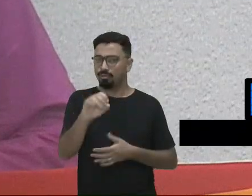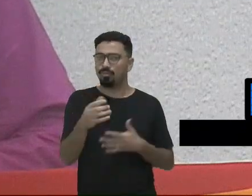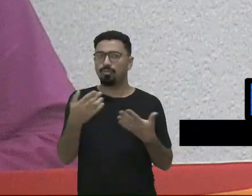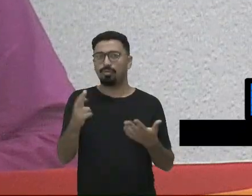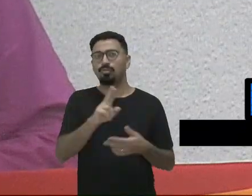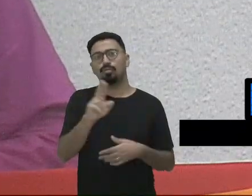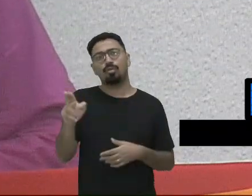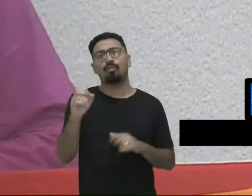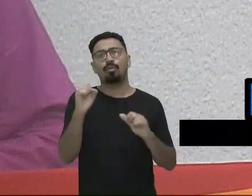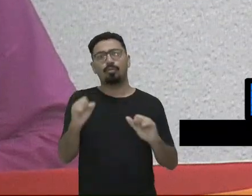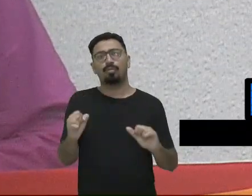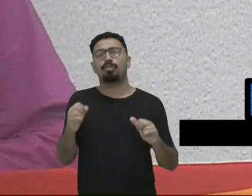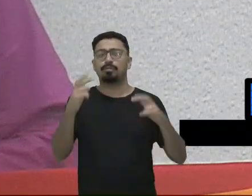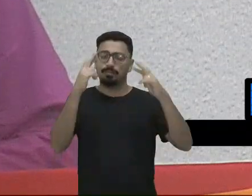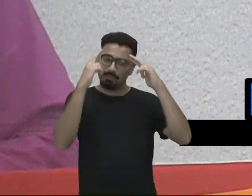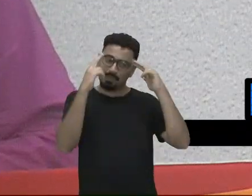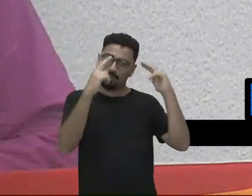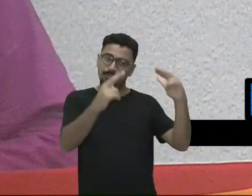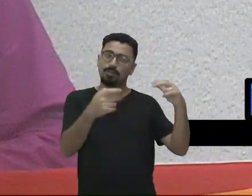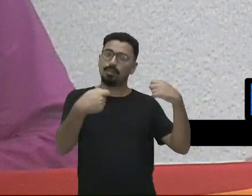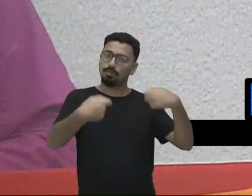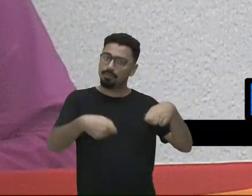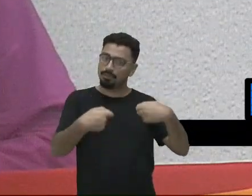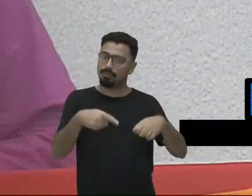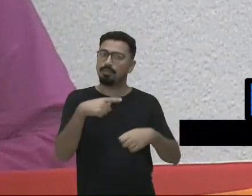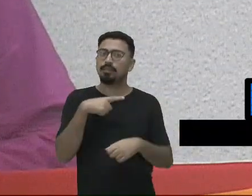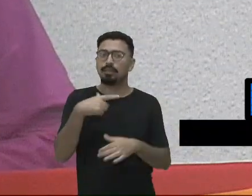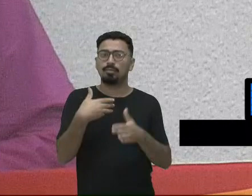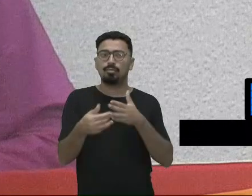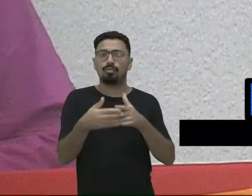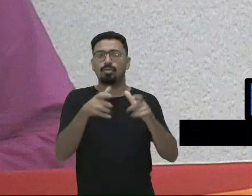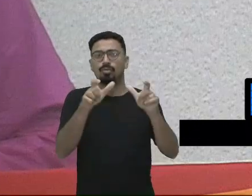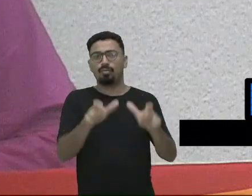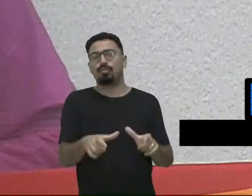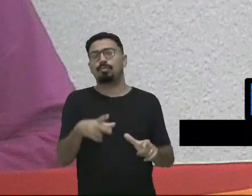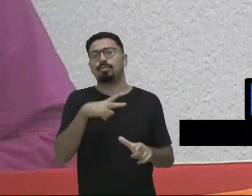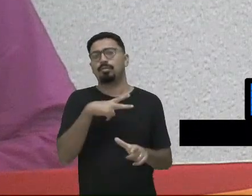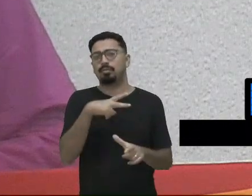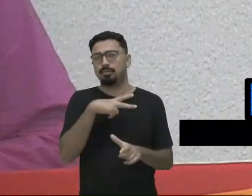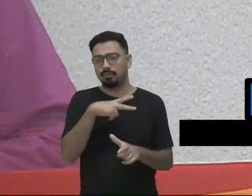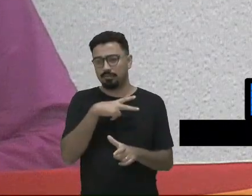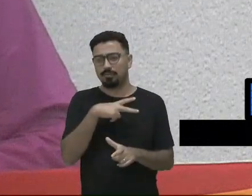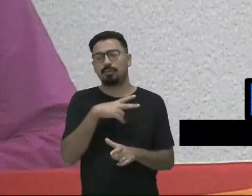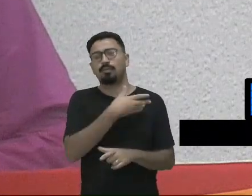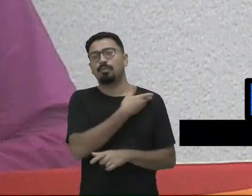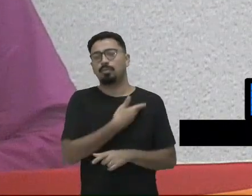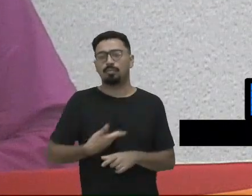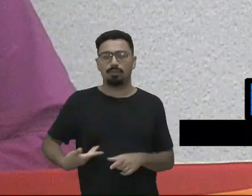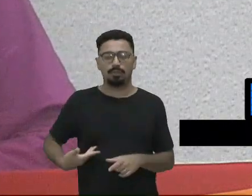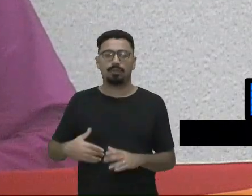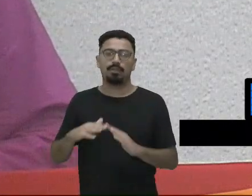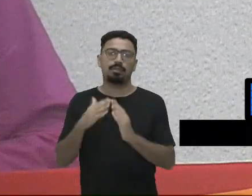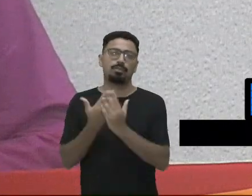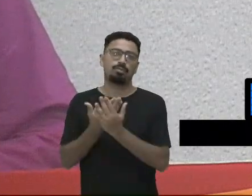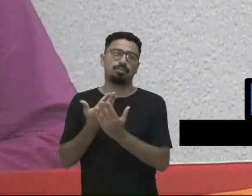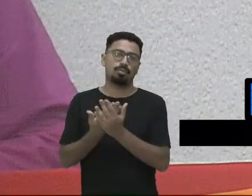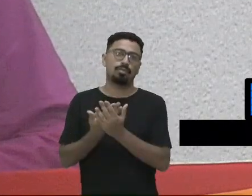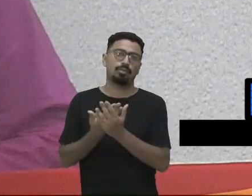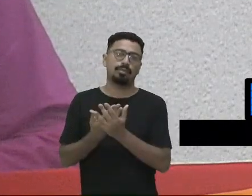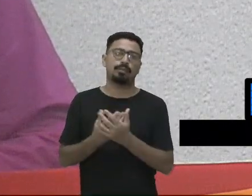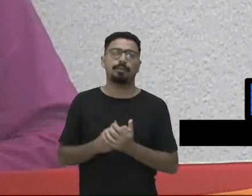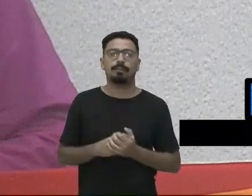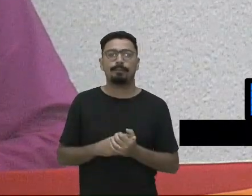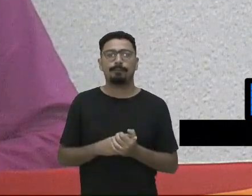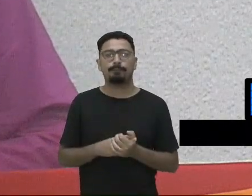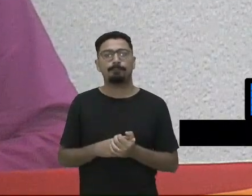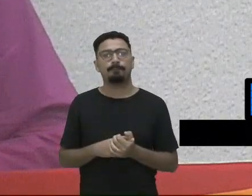pode ser e deve ser respeitado nas instituições e organizações privadas, públicas, nas escolas, universidades